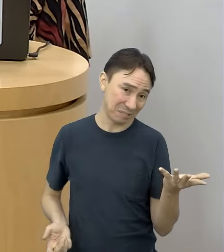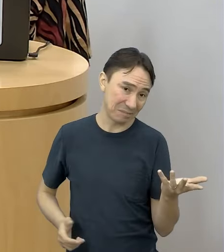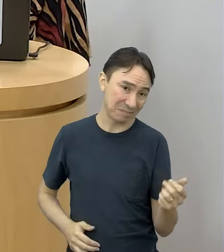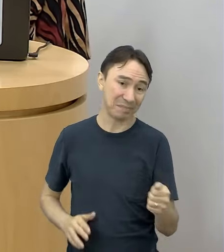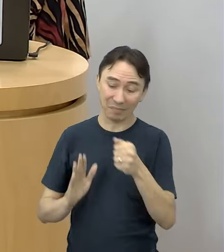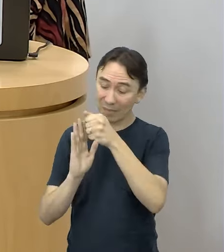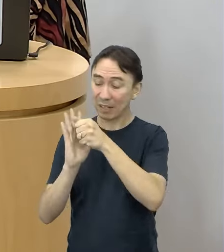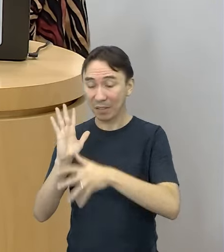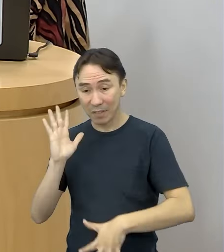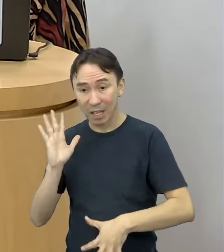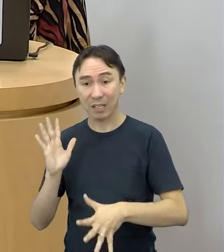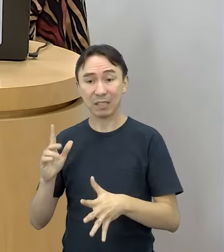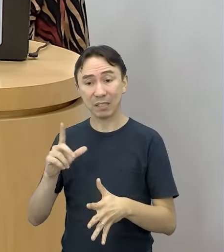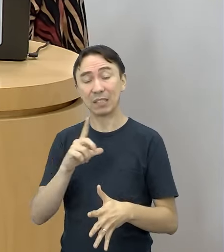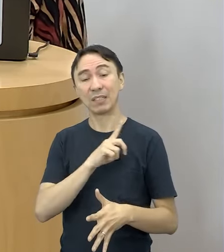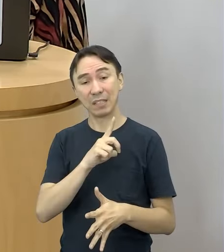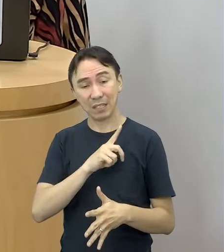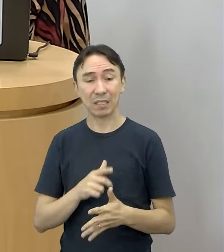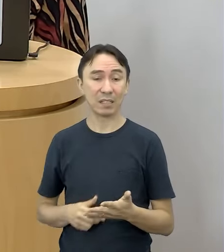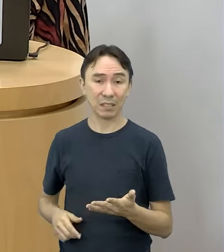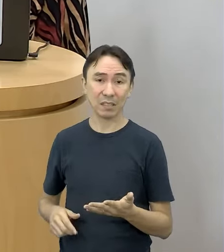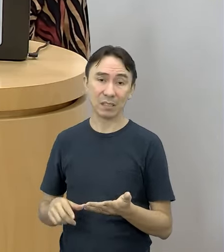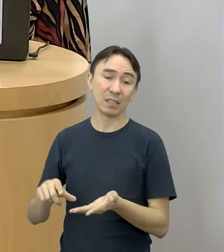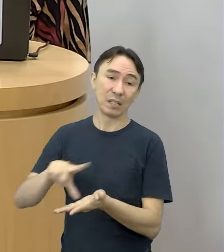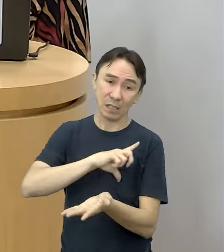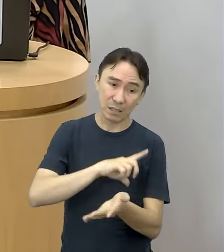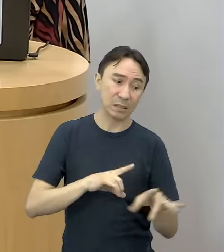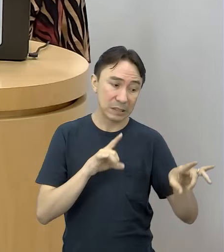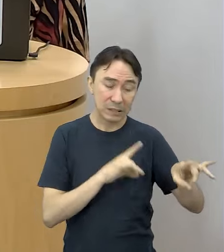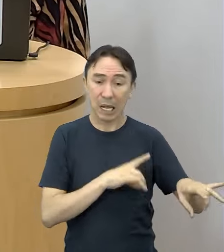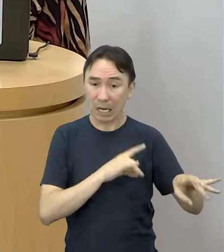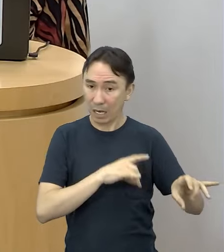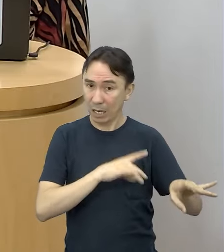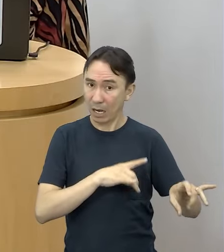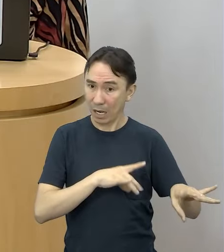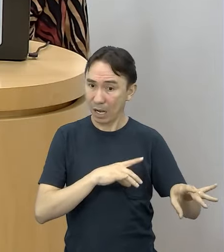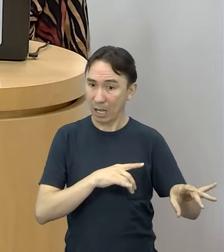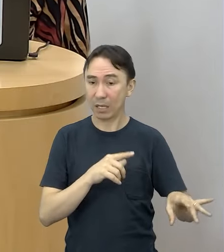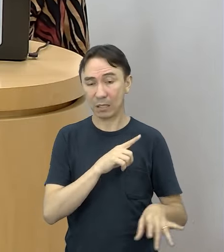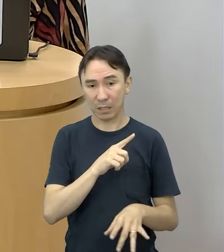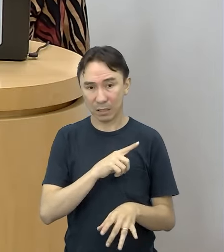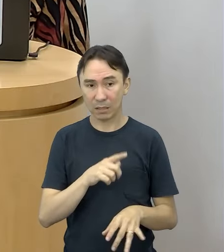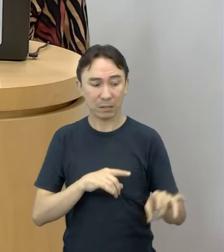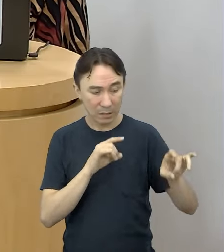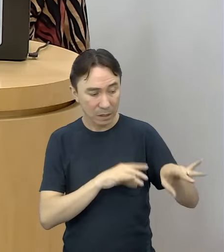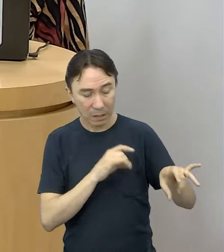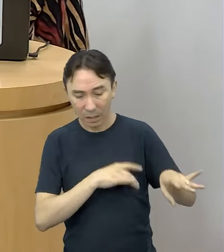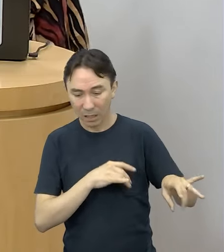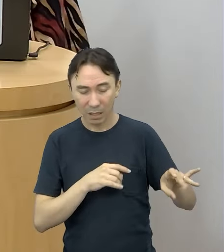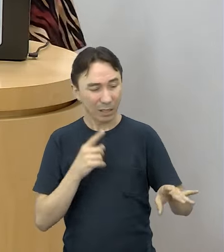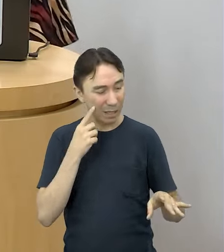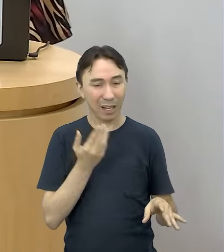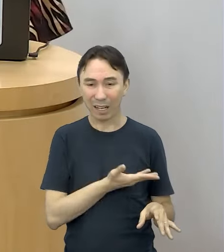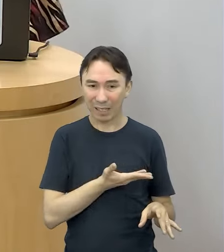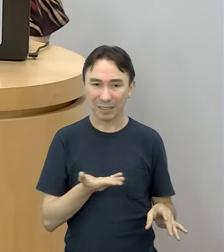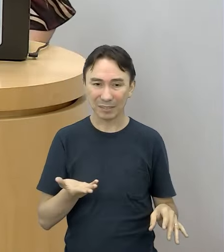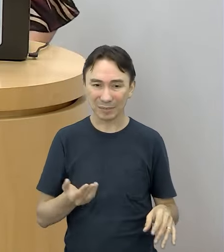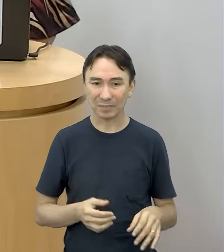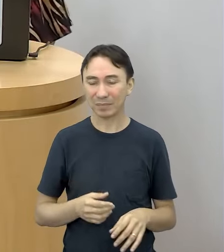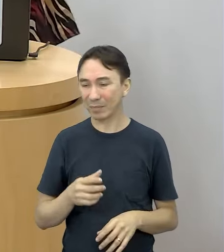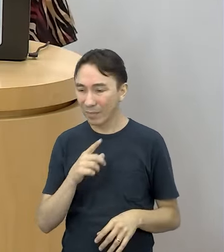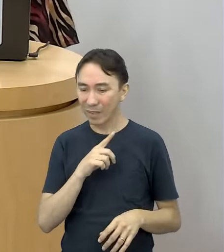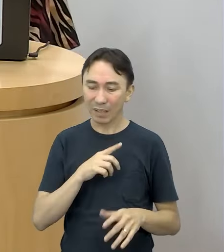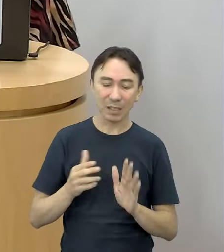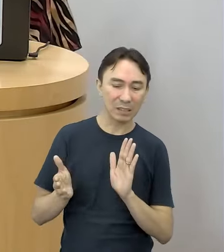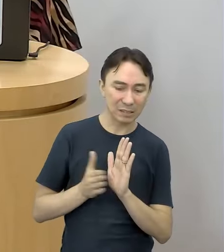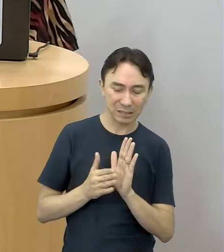estão descritas a partir de uma metodologia ativa. Então, a gente também, essa metodologia ativa aqui que está está sendo